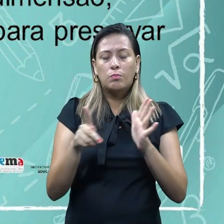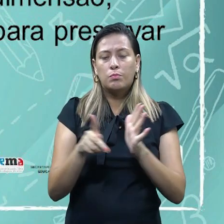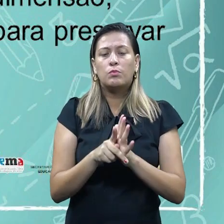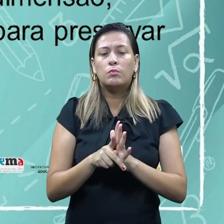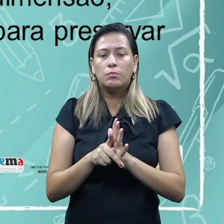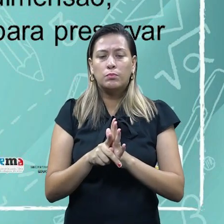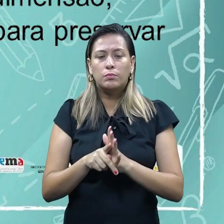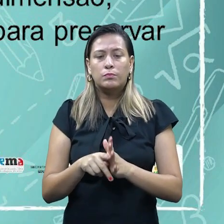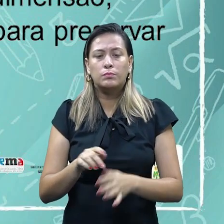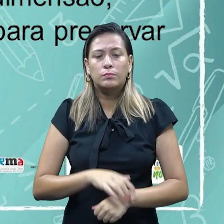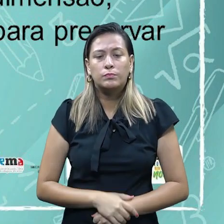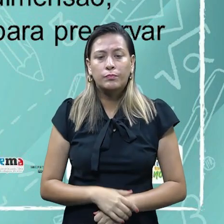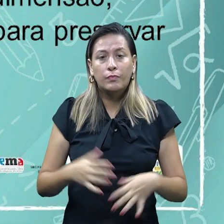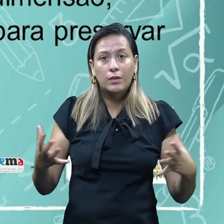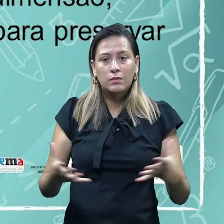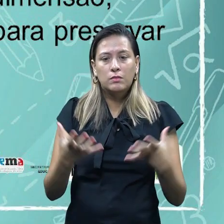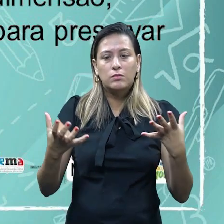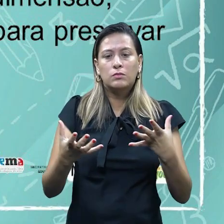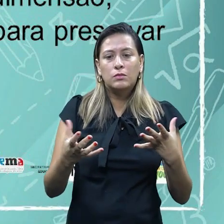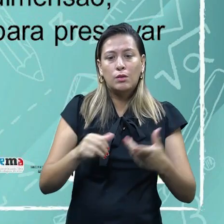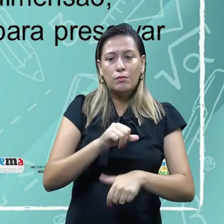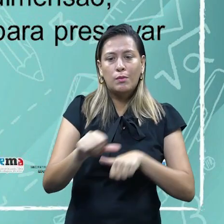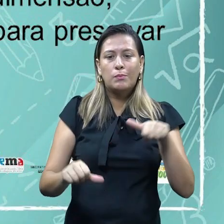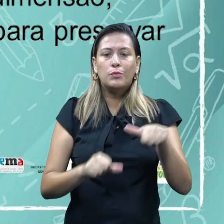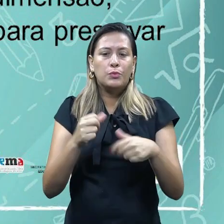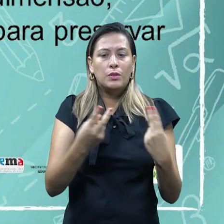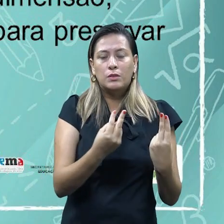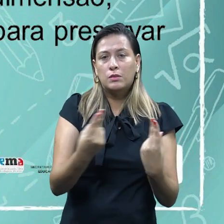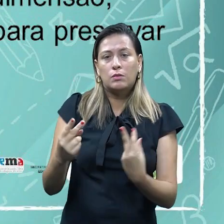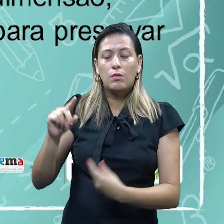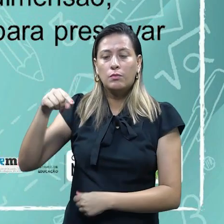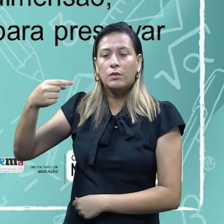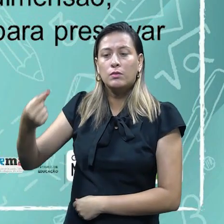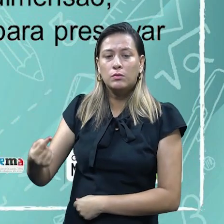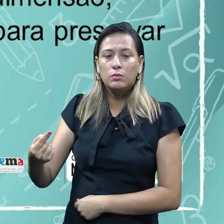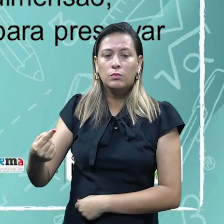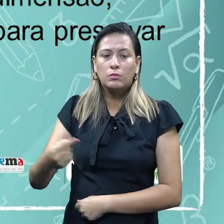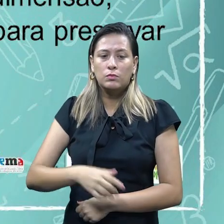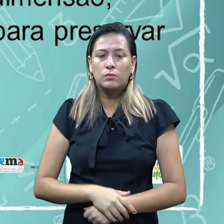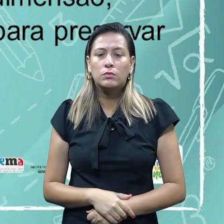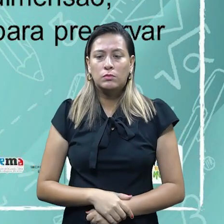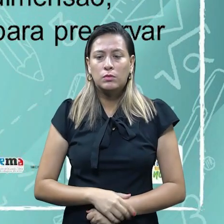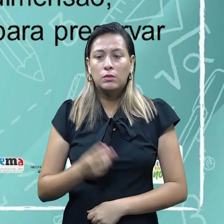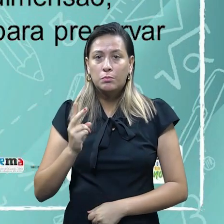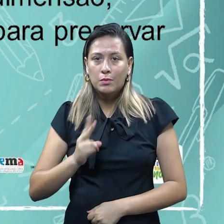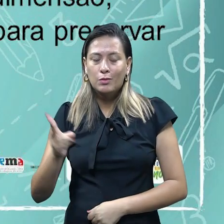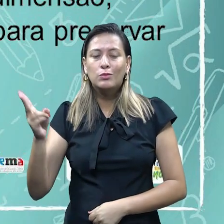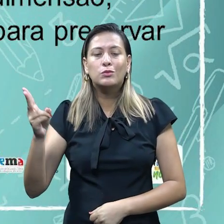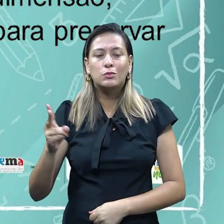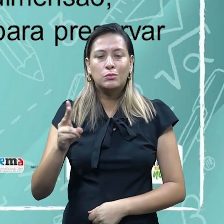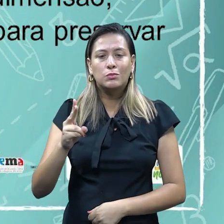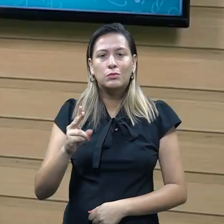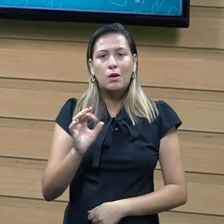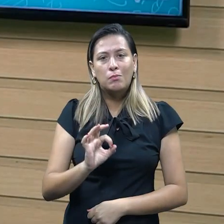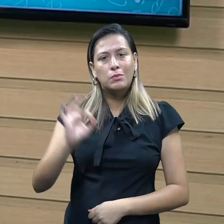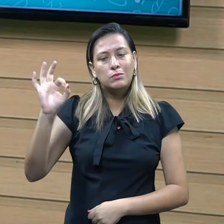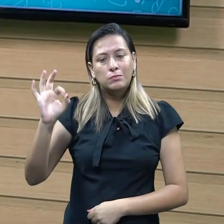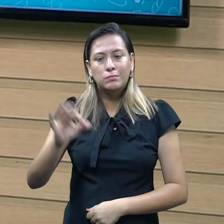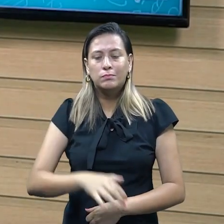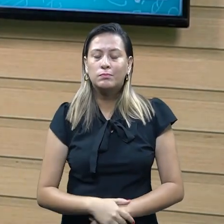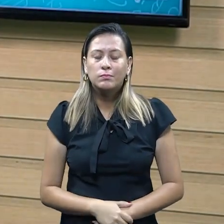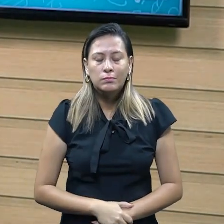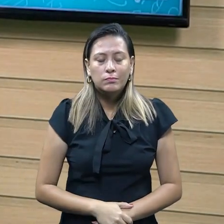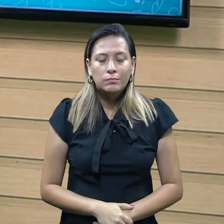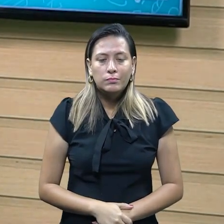dimensão provoca a mesma alteração nas outras dimensões para preservar a proporcionalidade. O que